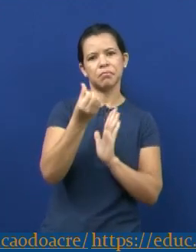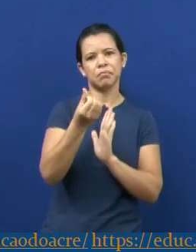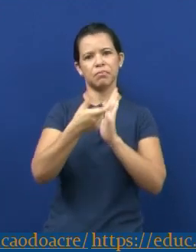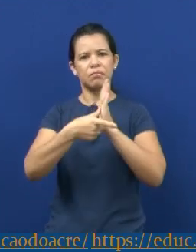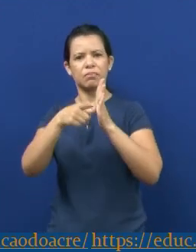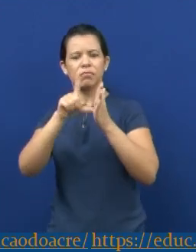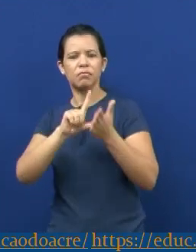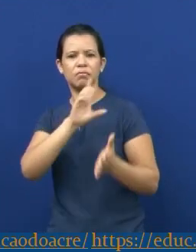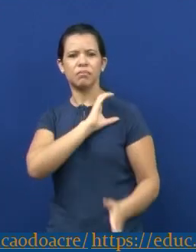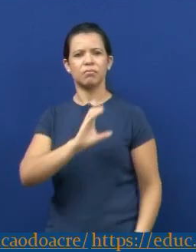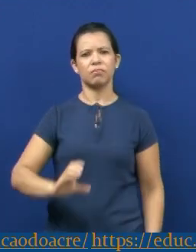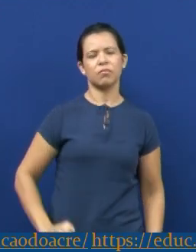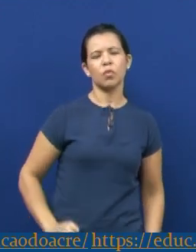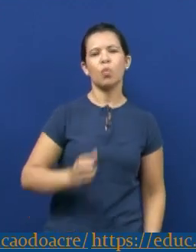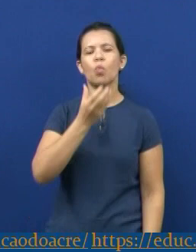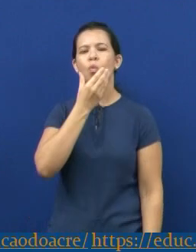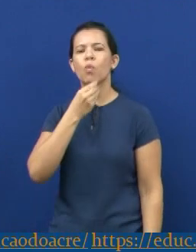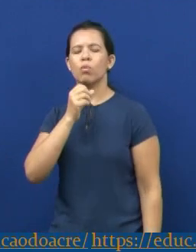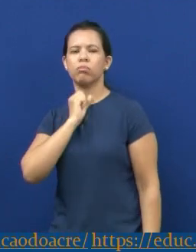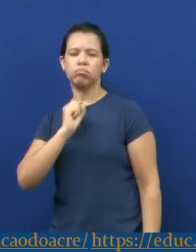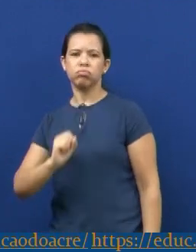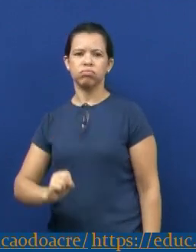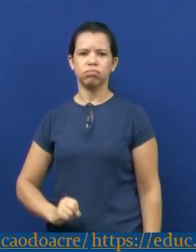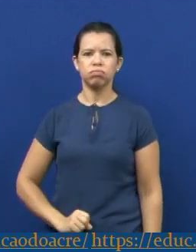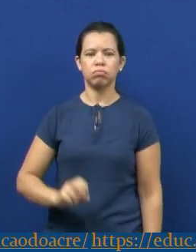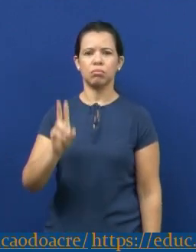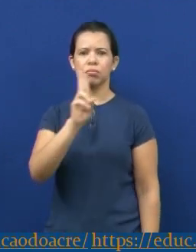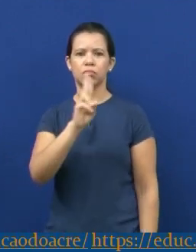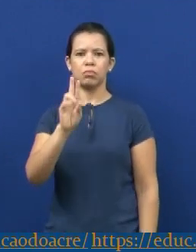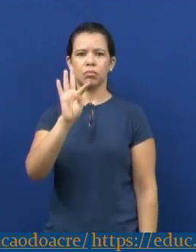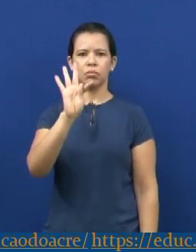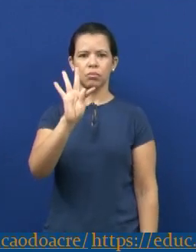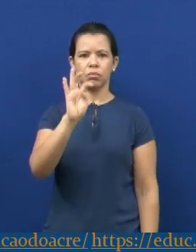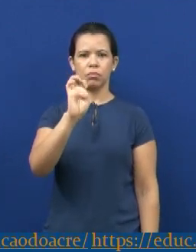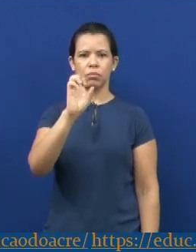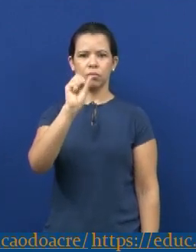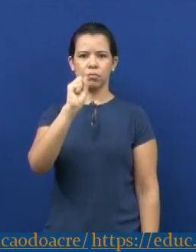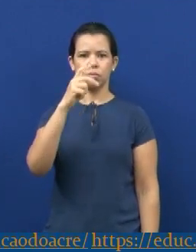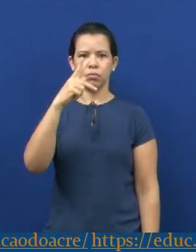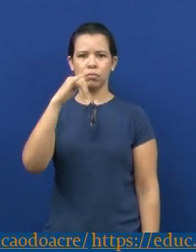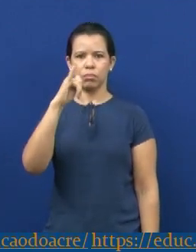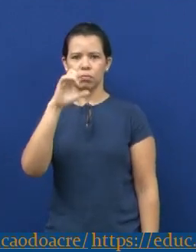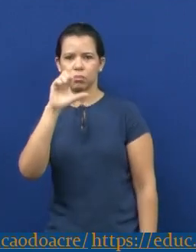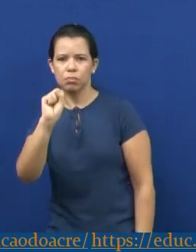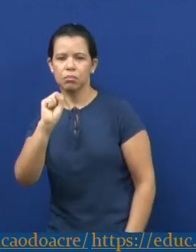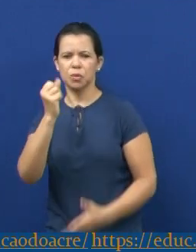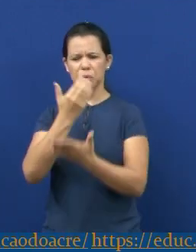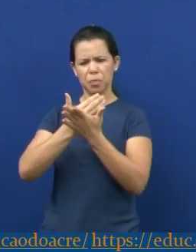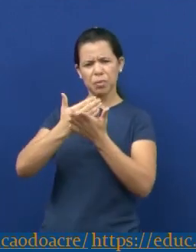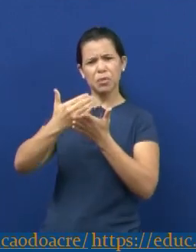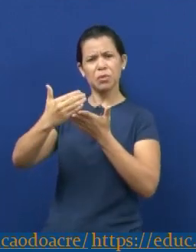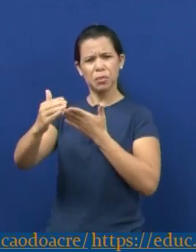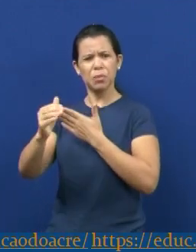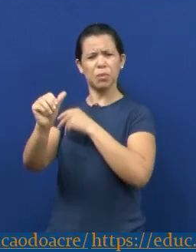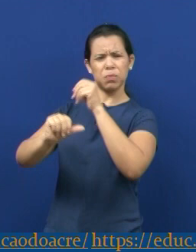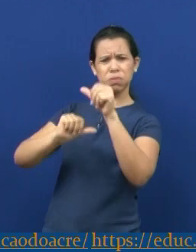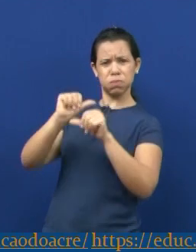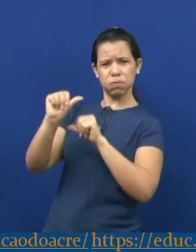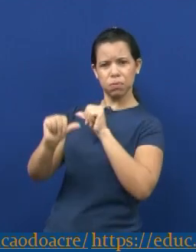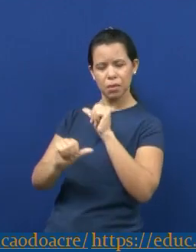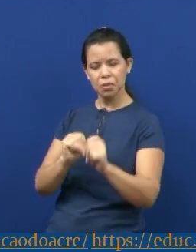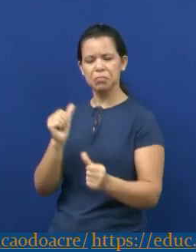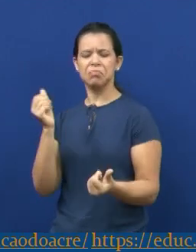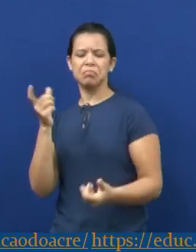sacerdotes de dionísio chamado de tepes deu início a essa revolução durante um culto durante um ritual